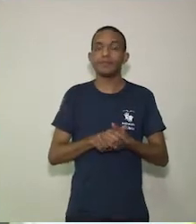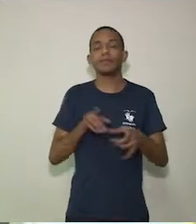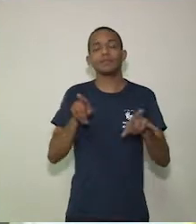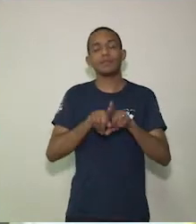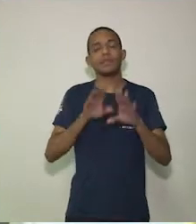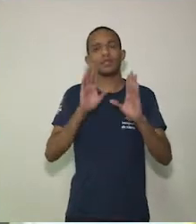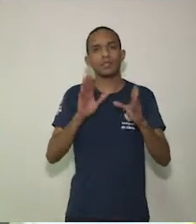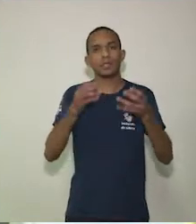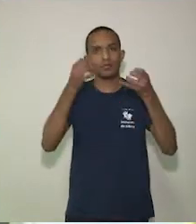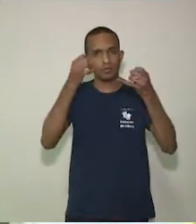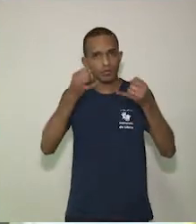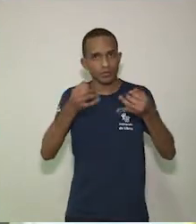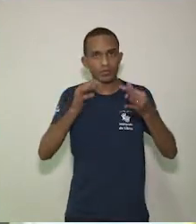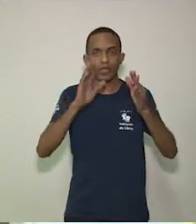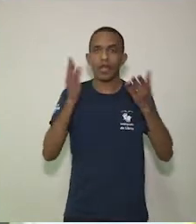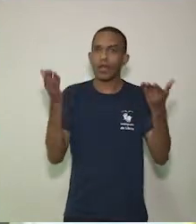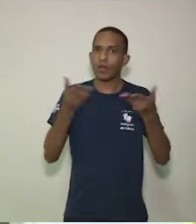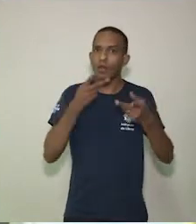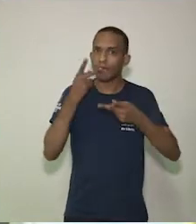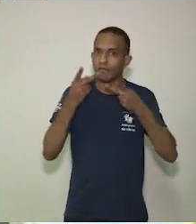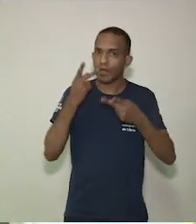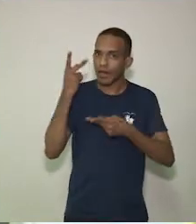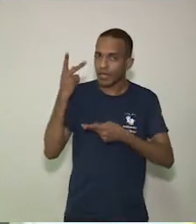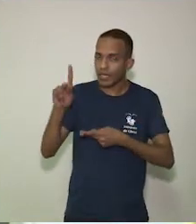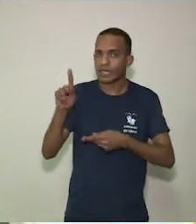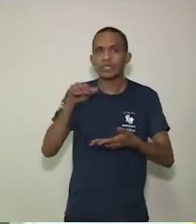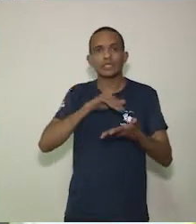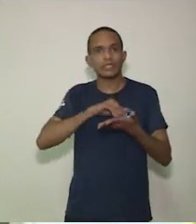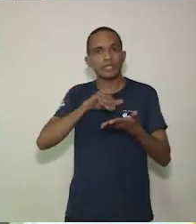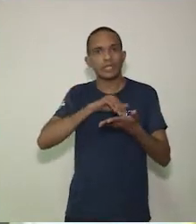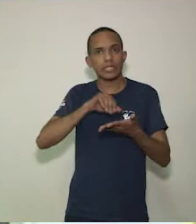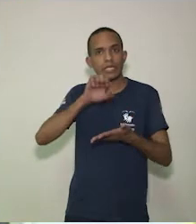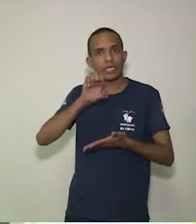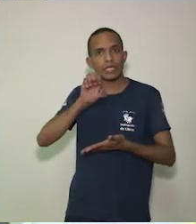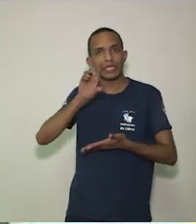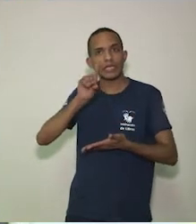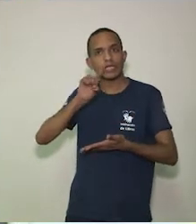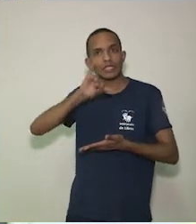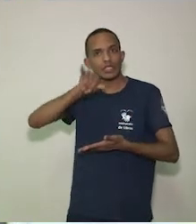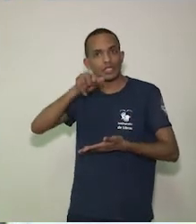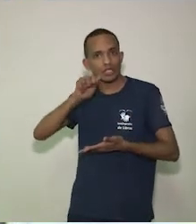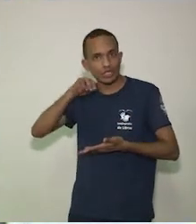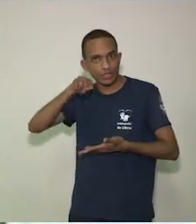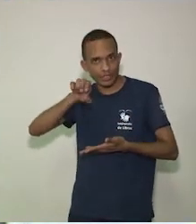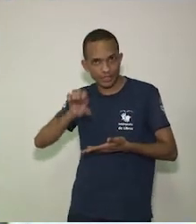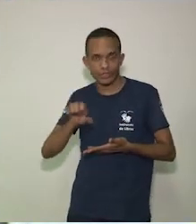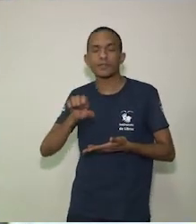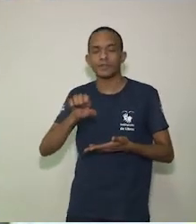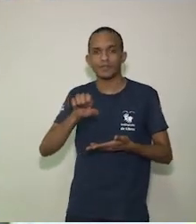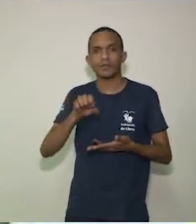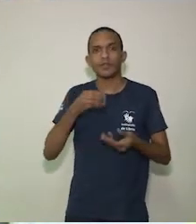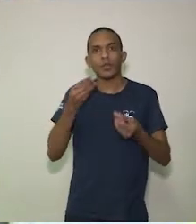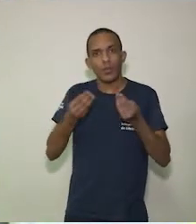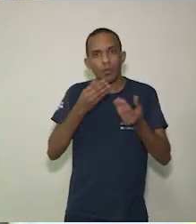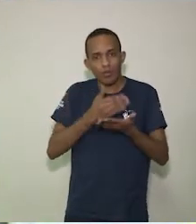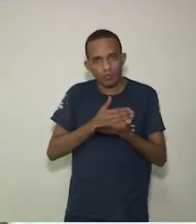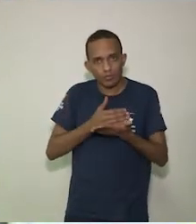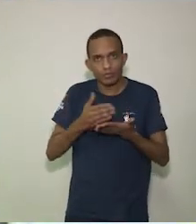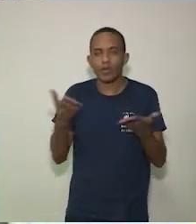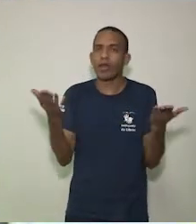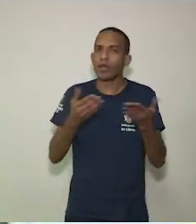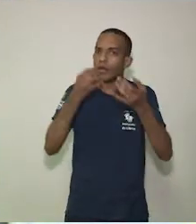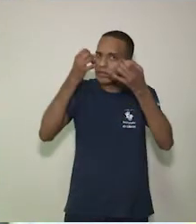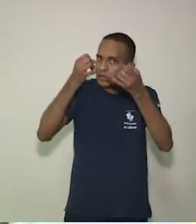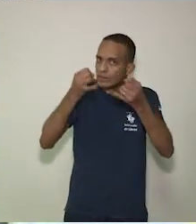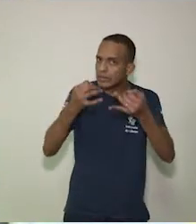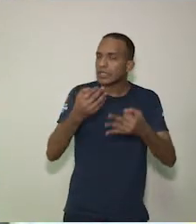Dito isso, eu queria então passar a palavra à secretária Edjane Torreão, para que possa continuar a apresentação com